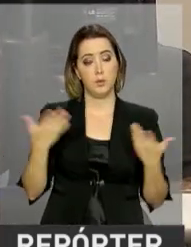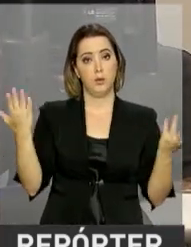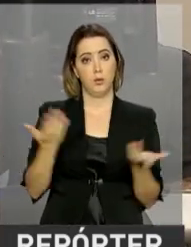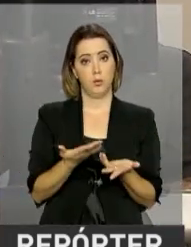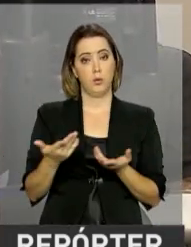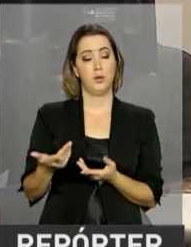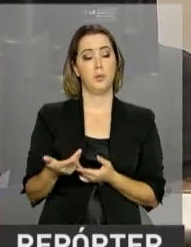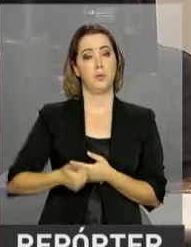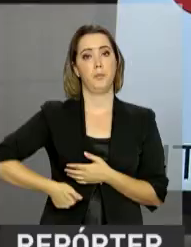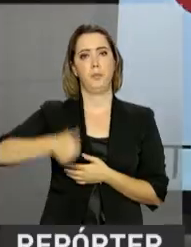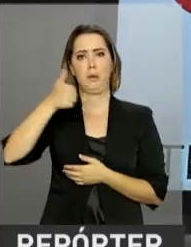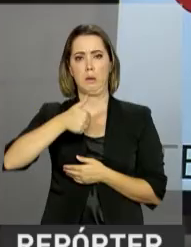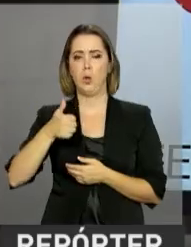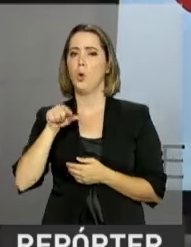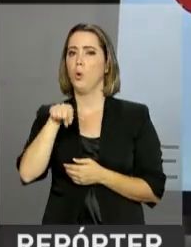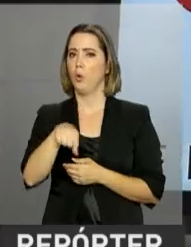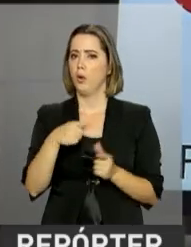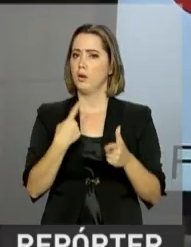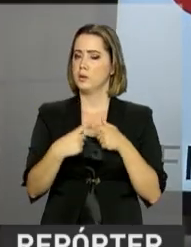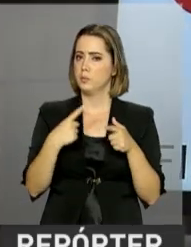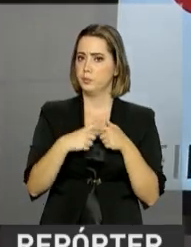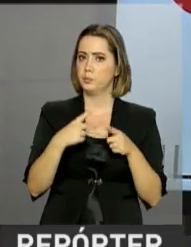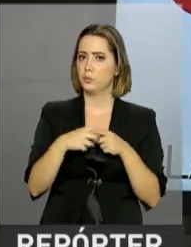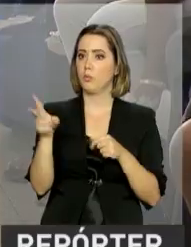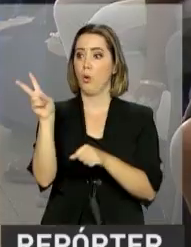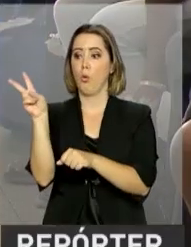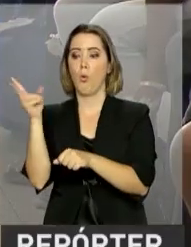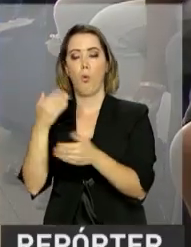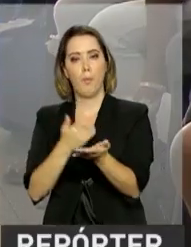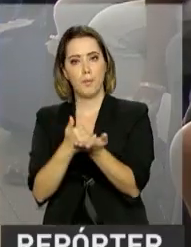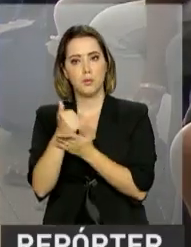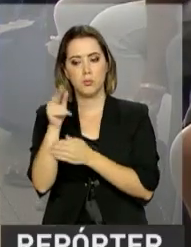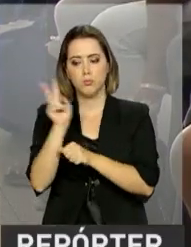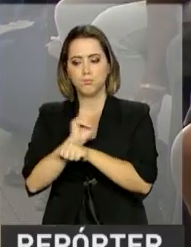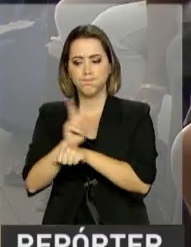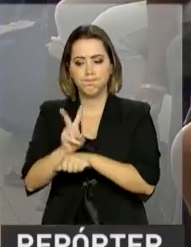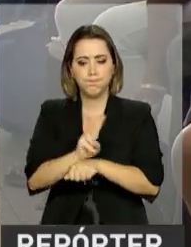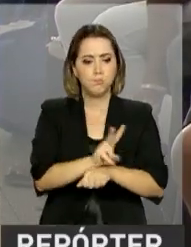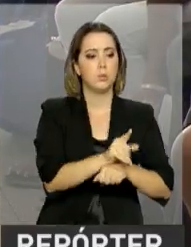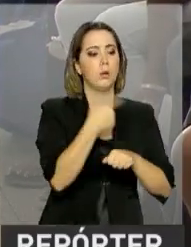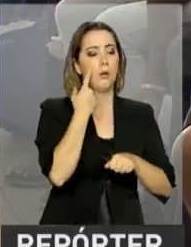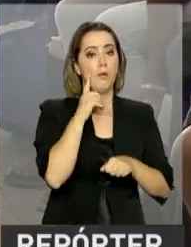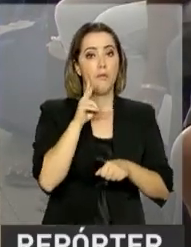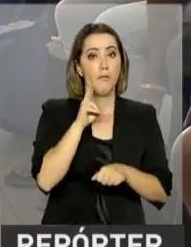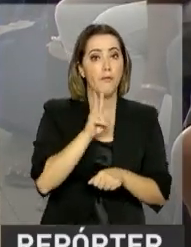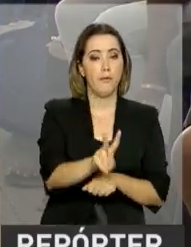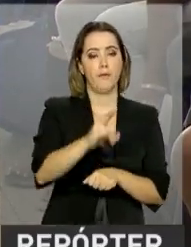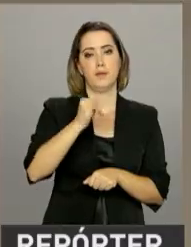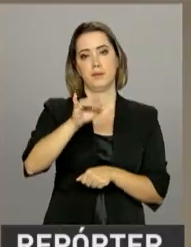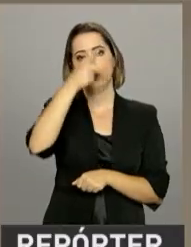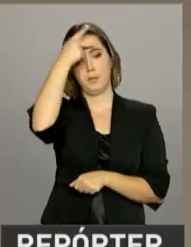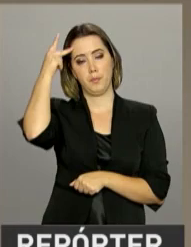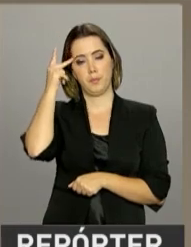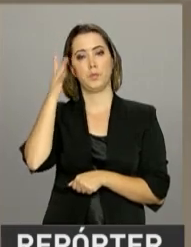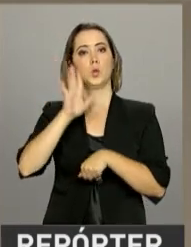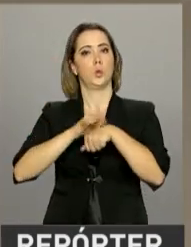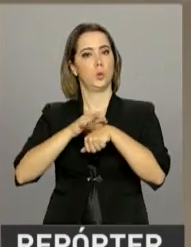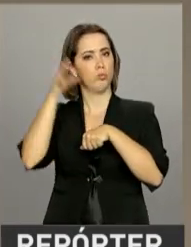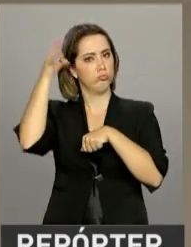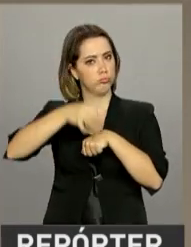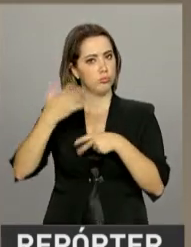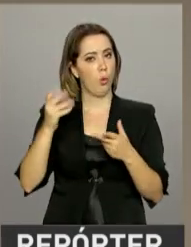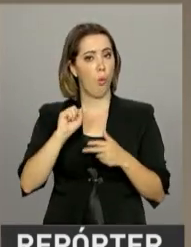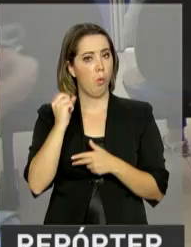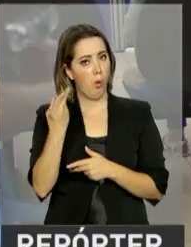INSS iniciou um pente fino em julho do ano passado. Desde então, 43 mil benefícios já foram cancelados, o